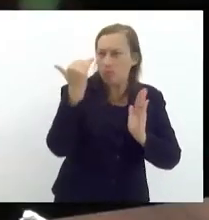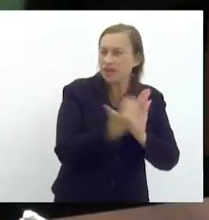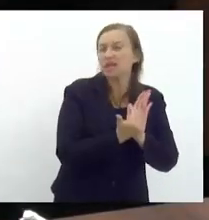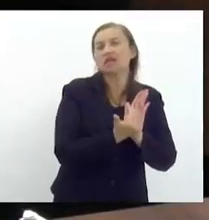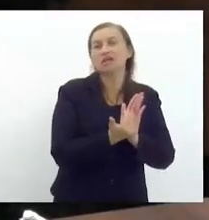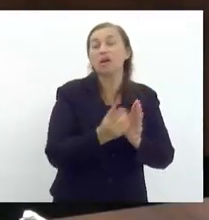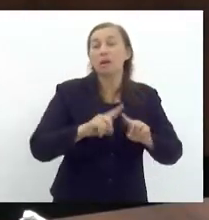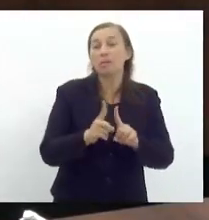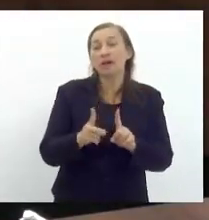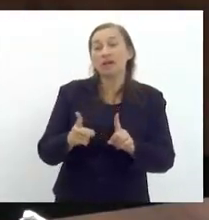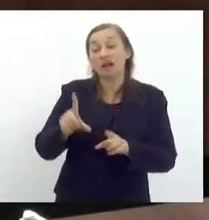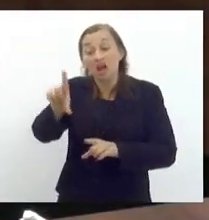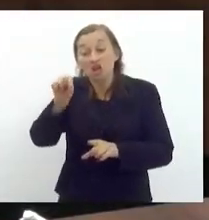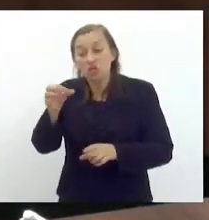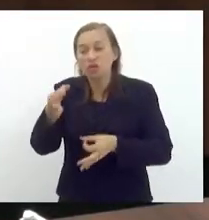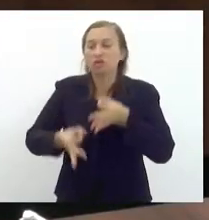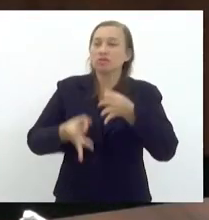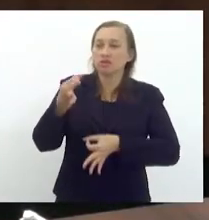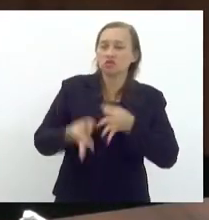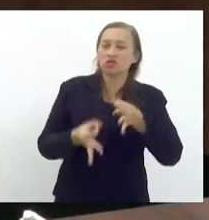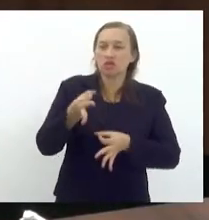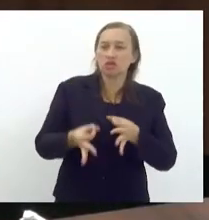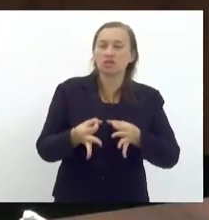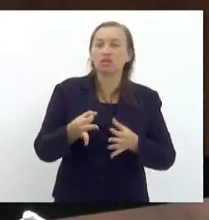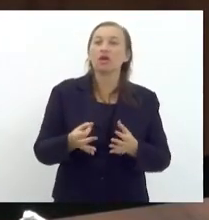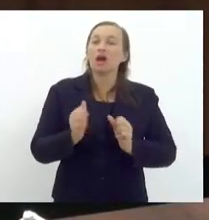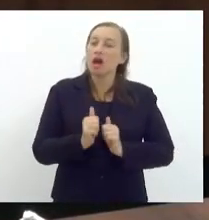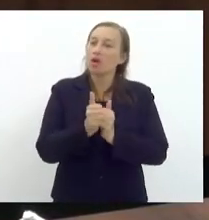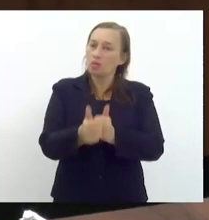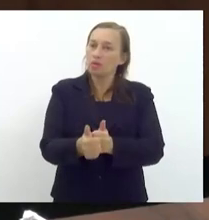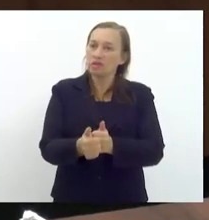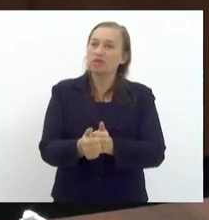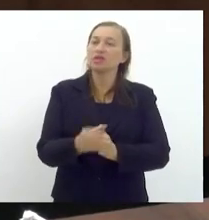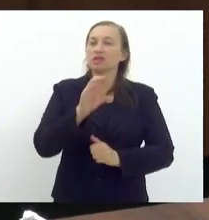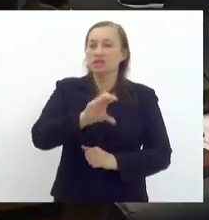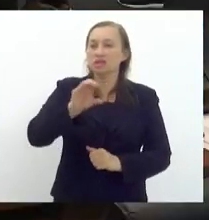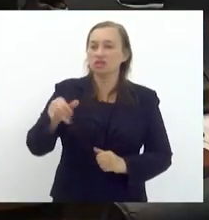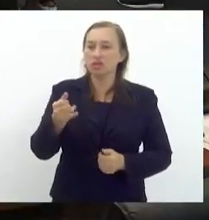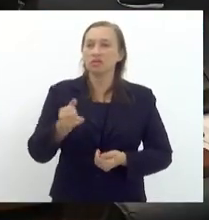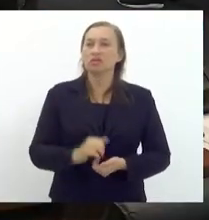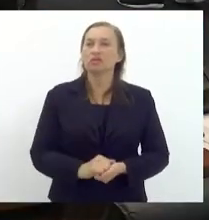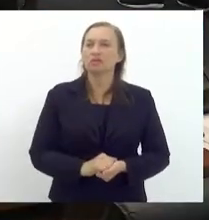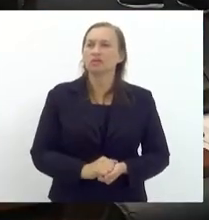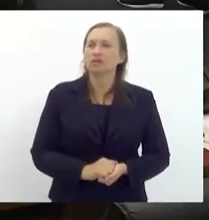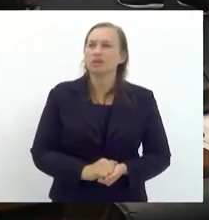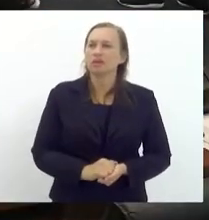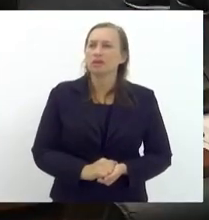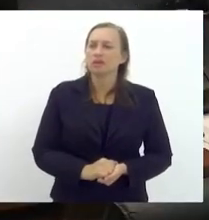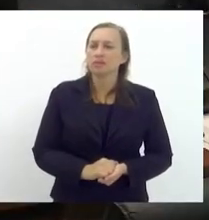Pleno do TJ então era o esclarecimento acompanhando o parecer da ccj